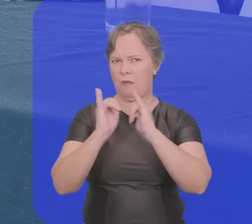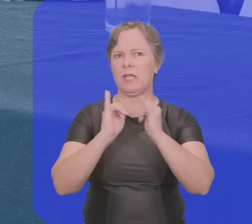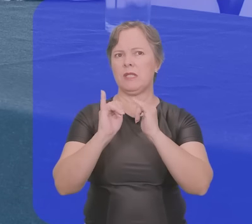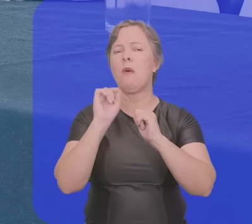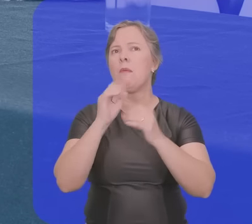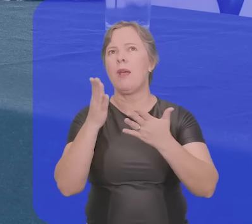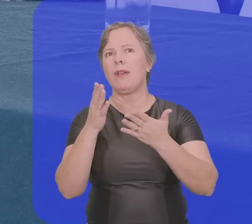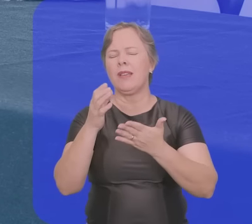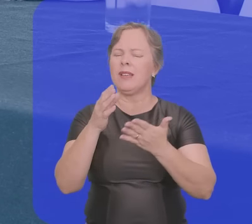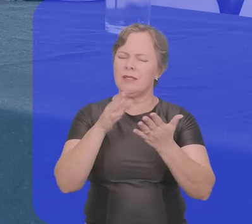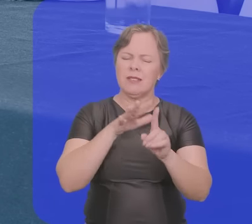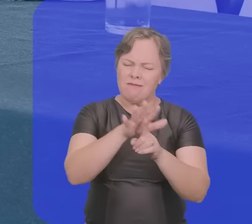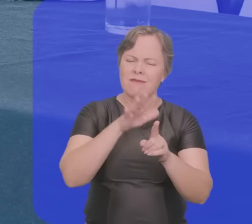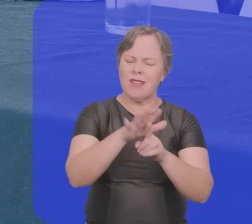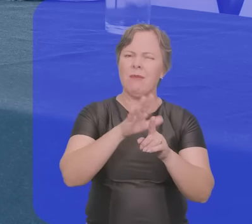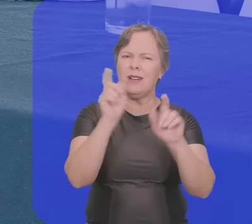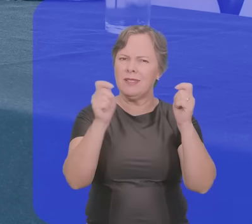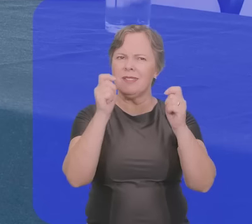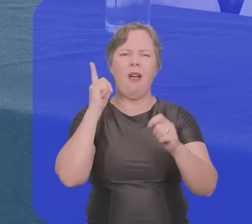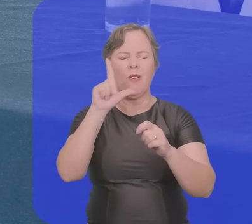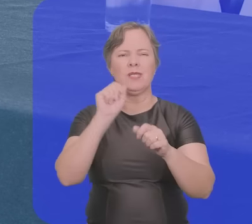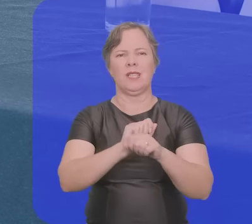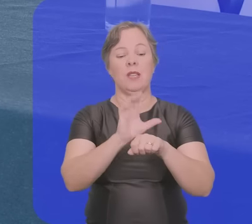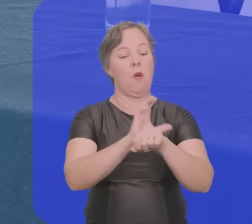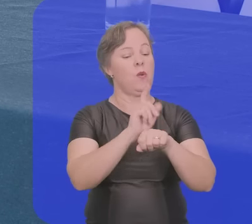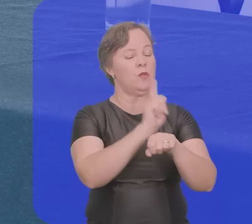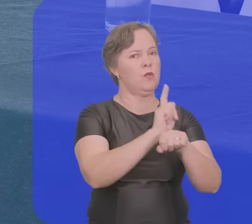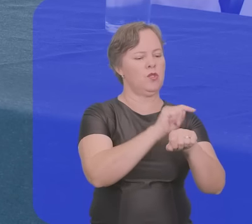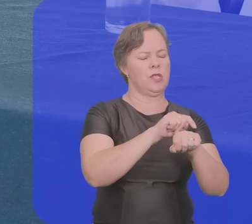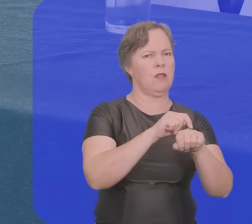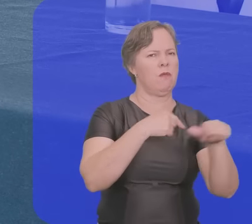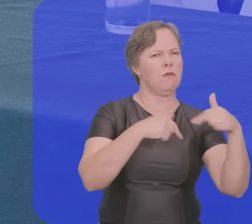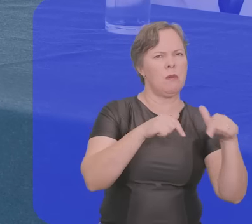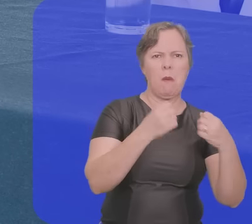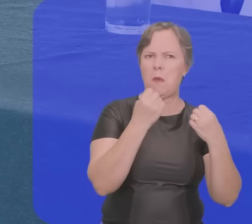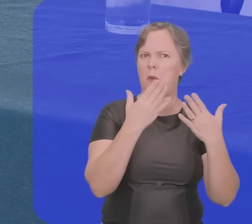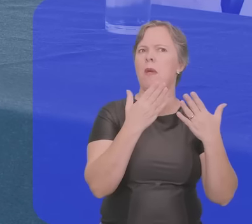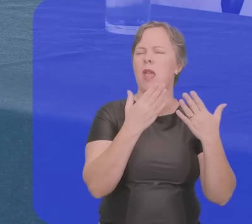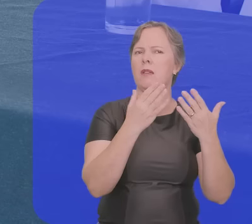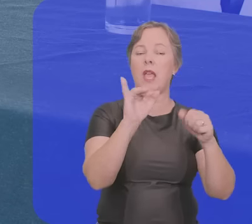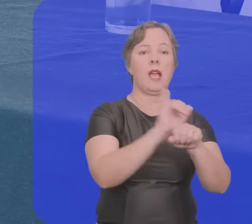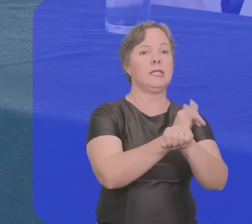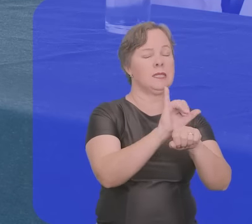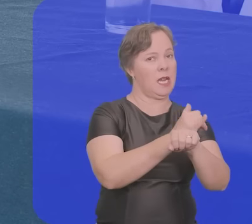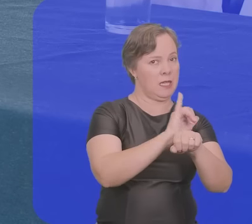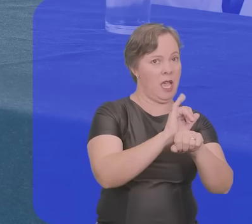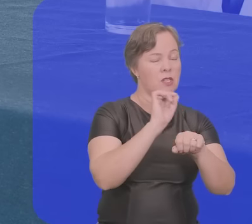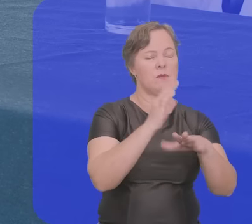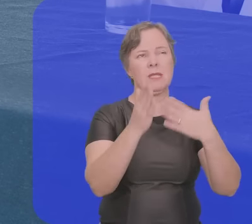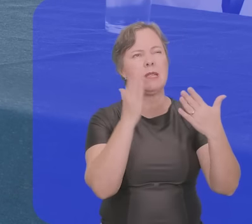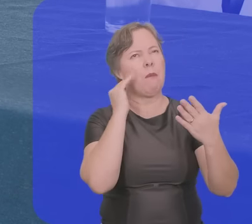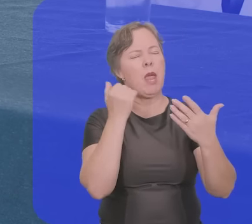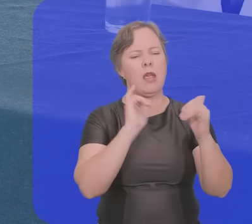essa demanda, né? Os cursos de gestão, eles trabalham muito bem as estratégias, né, para lidar com grandes volumes